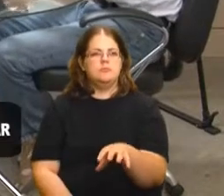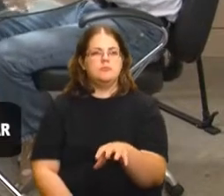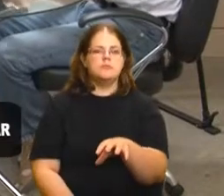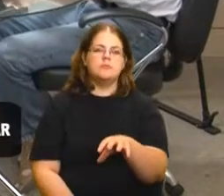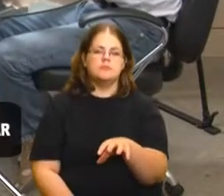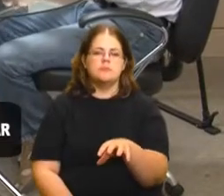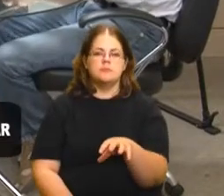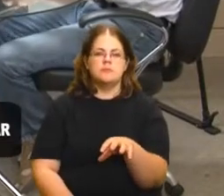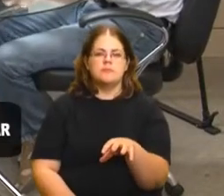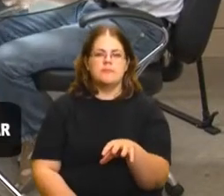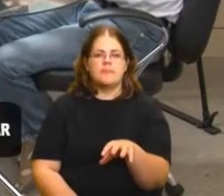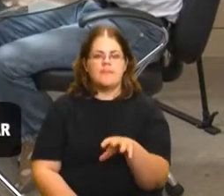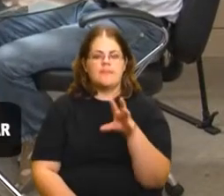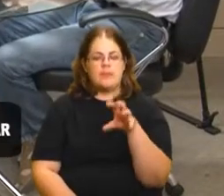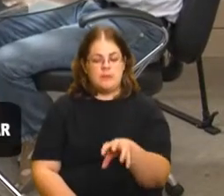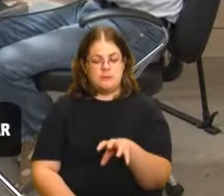Bom,